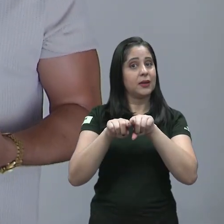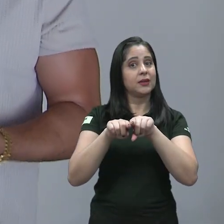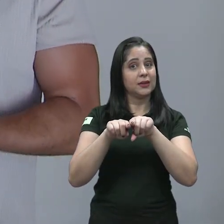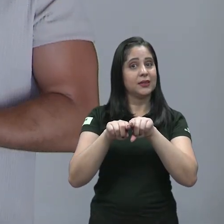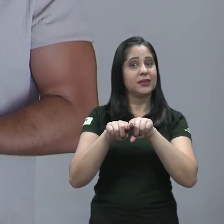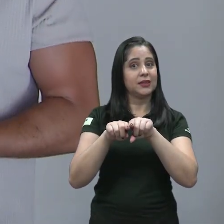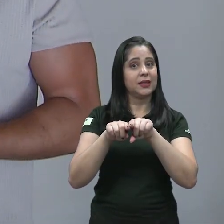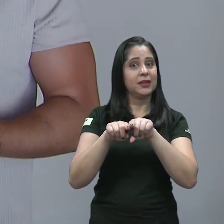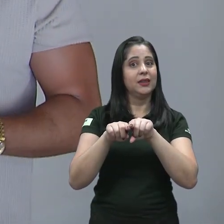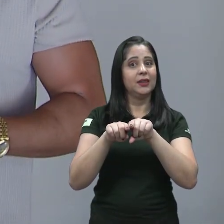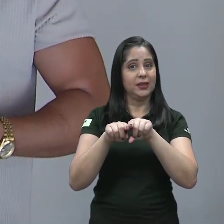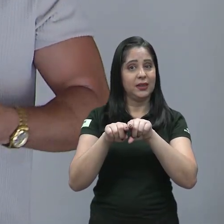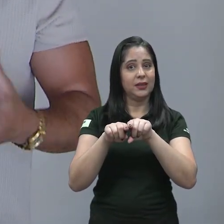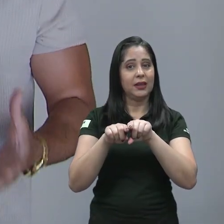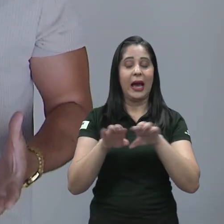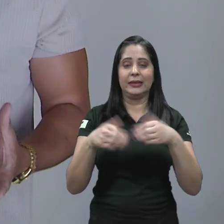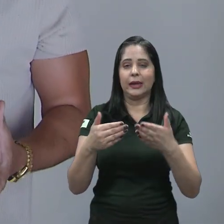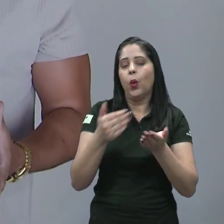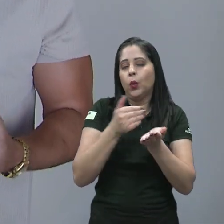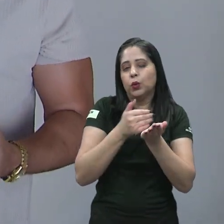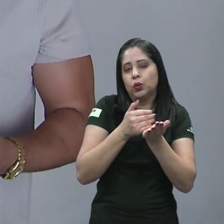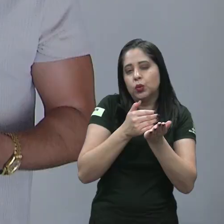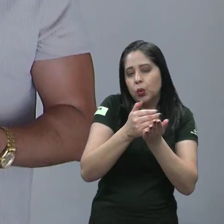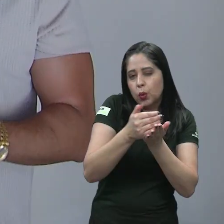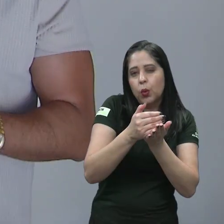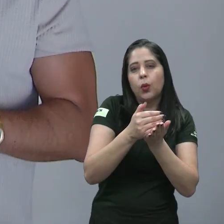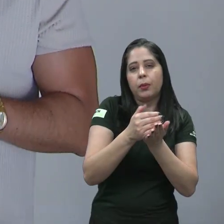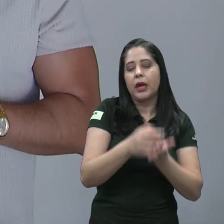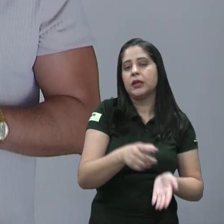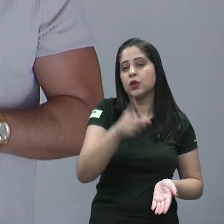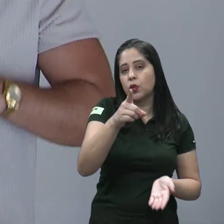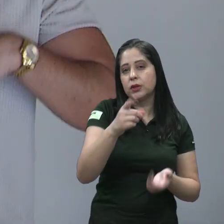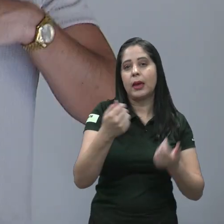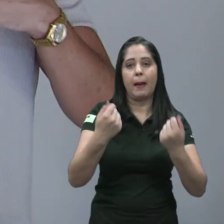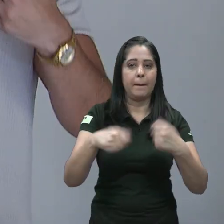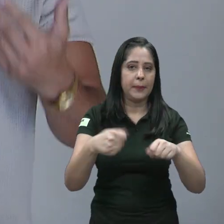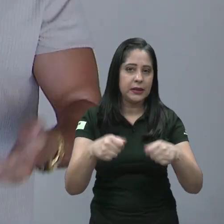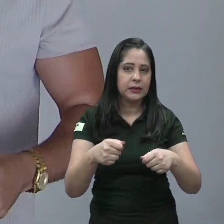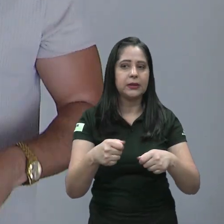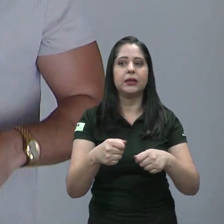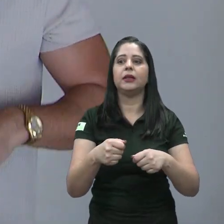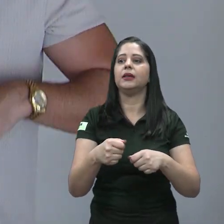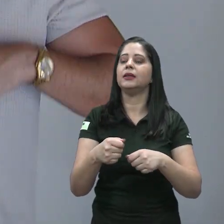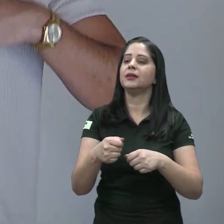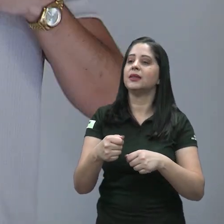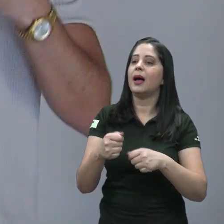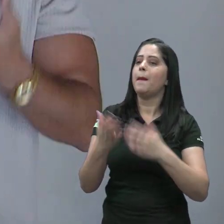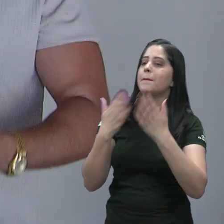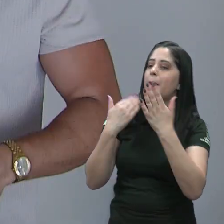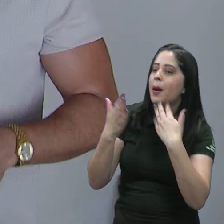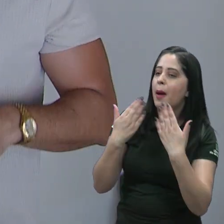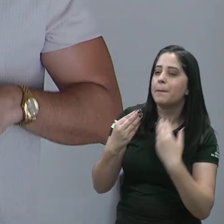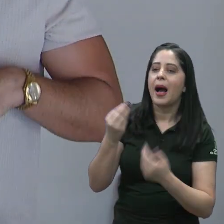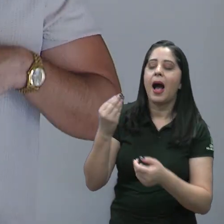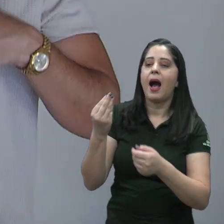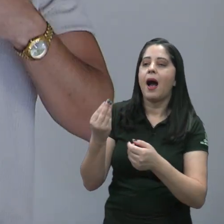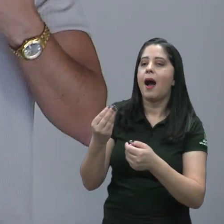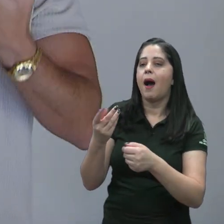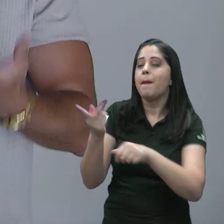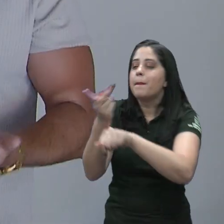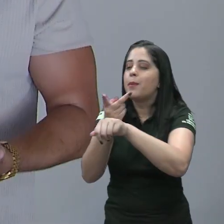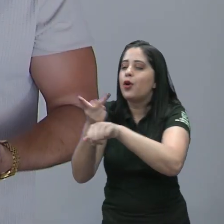da coisa. Então, num começo principalmente, você vai precisar ir atrás, prospectar